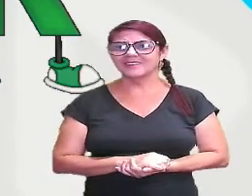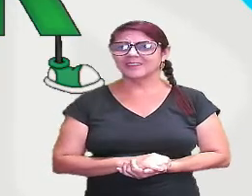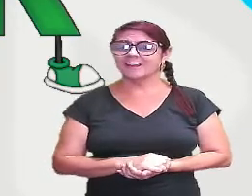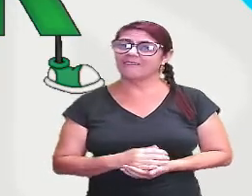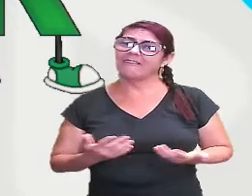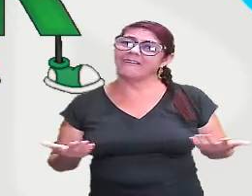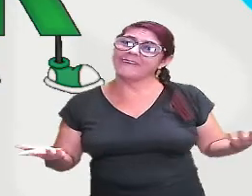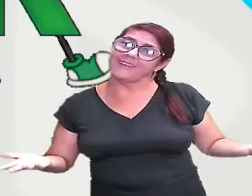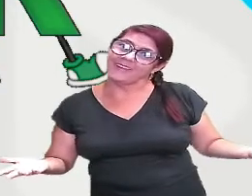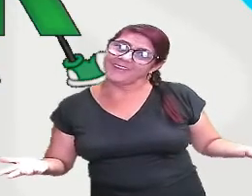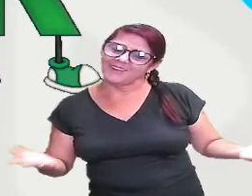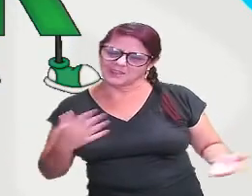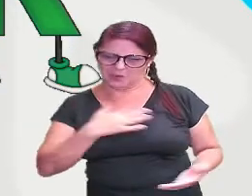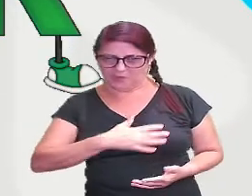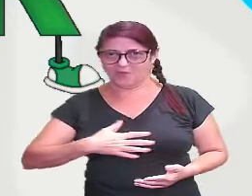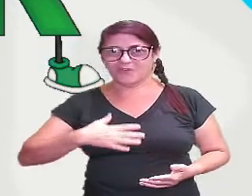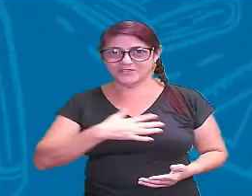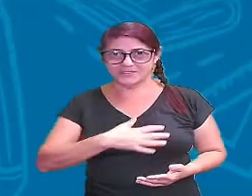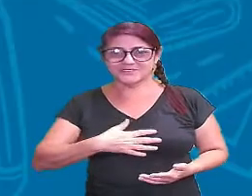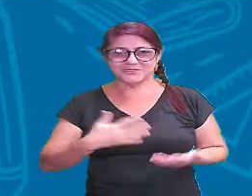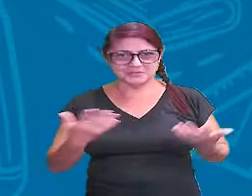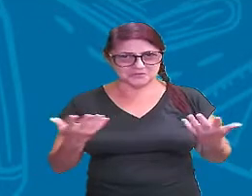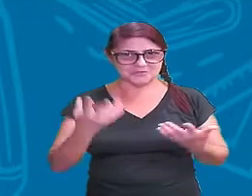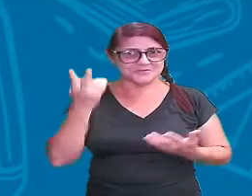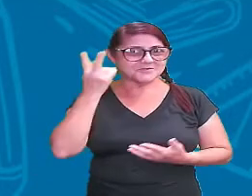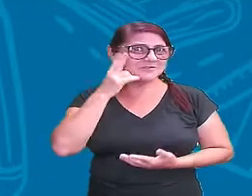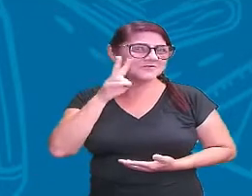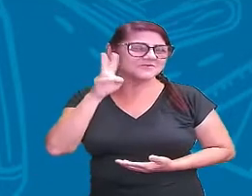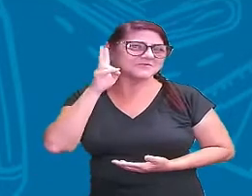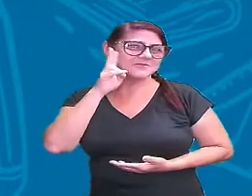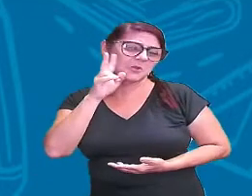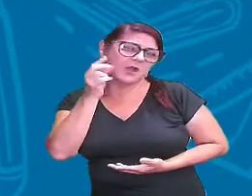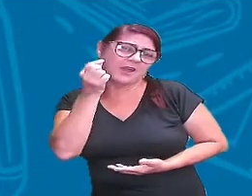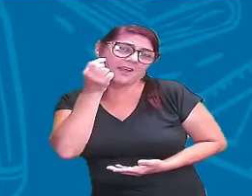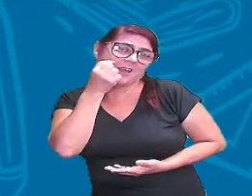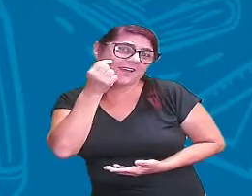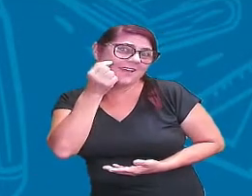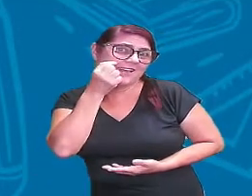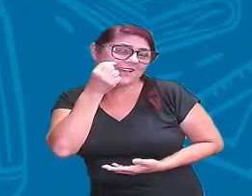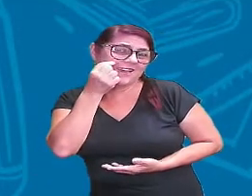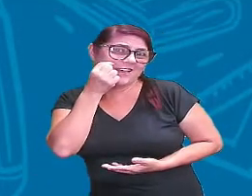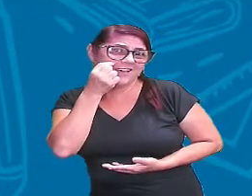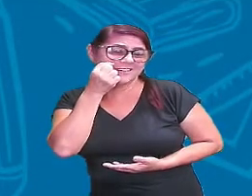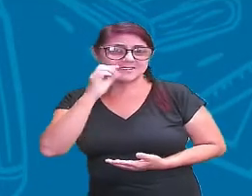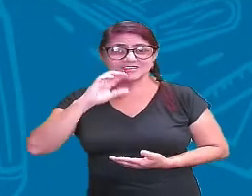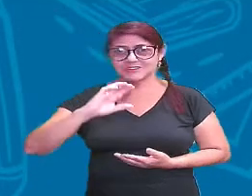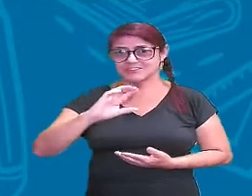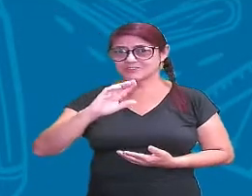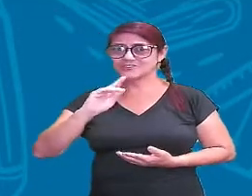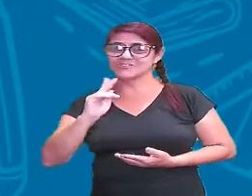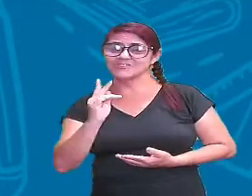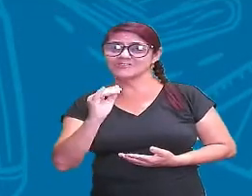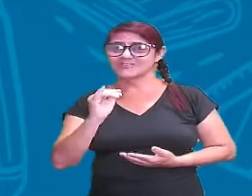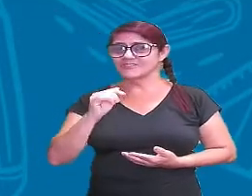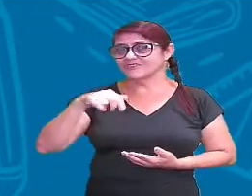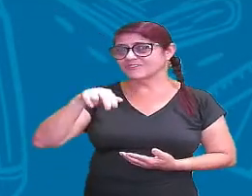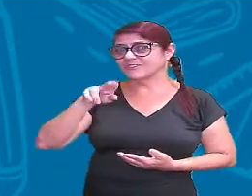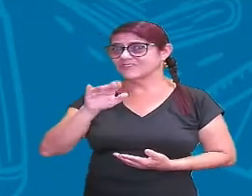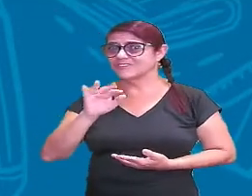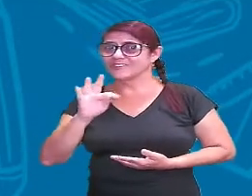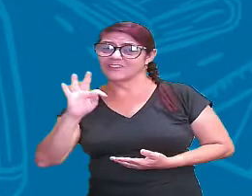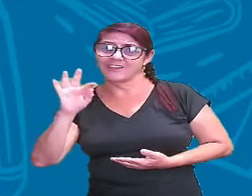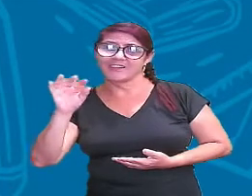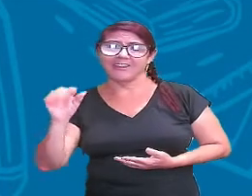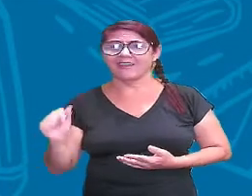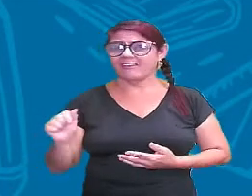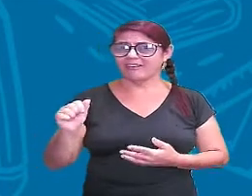E aí, meus amores, gostaram da nossa história sobre a ratinha Chiquita? A ratinha, tudo a